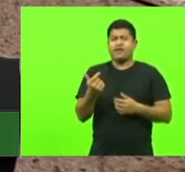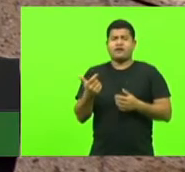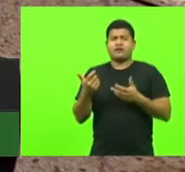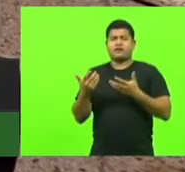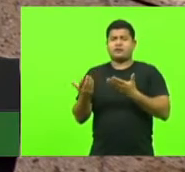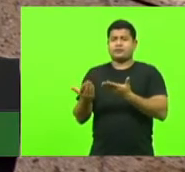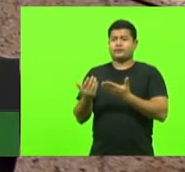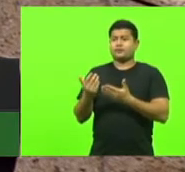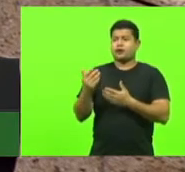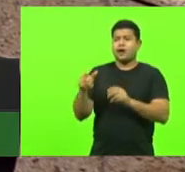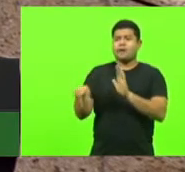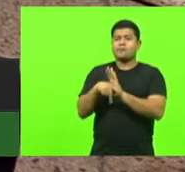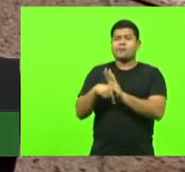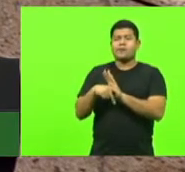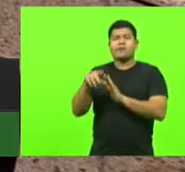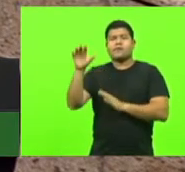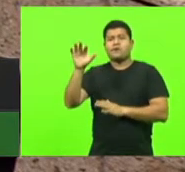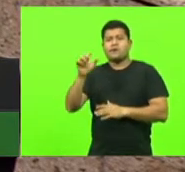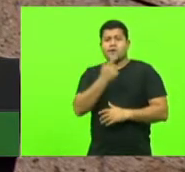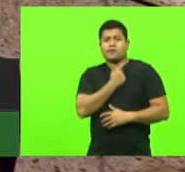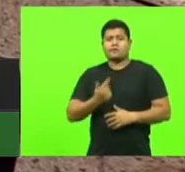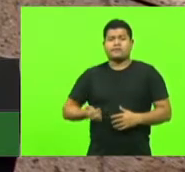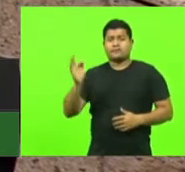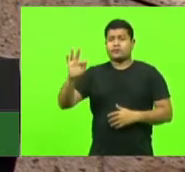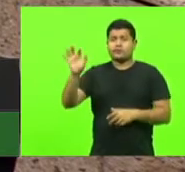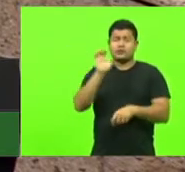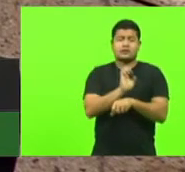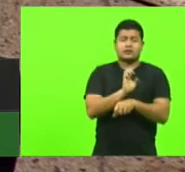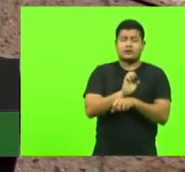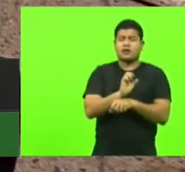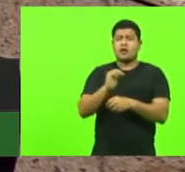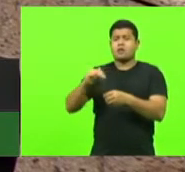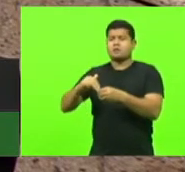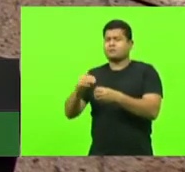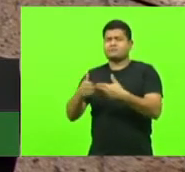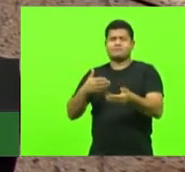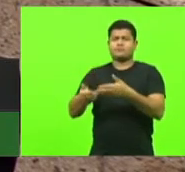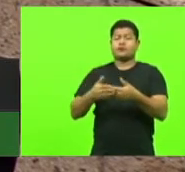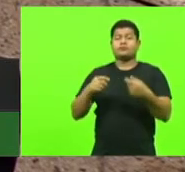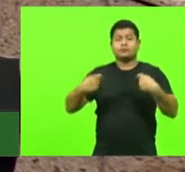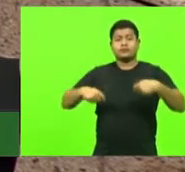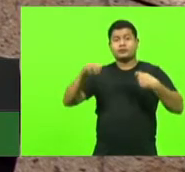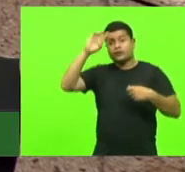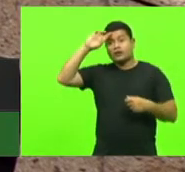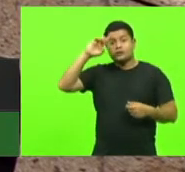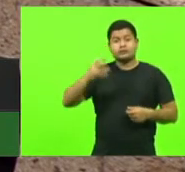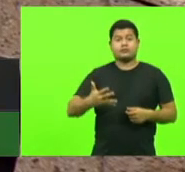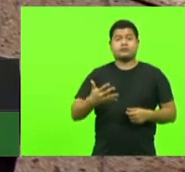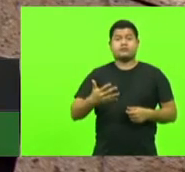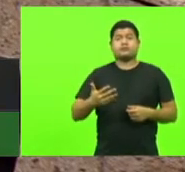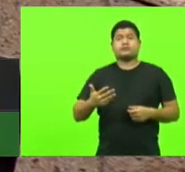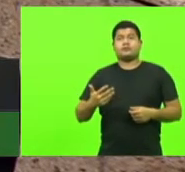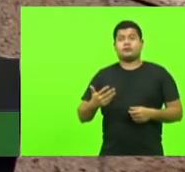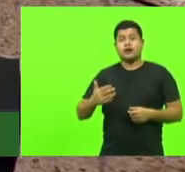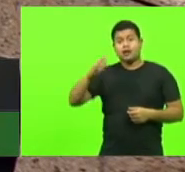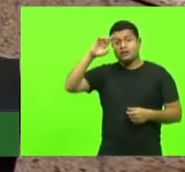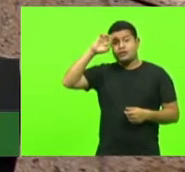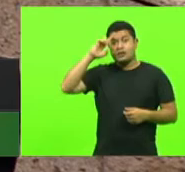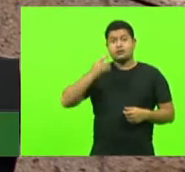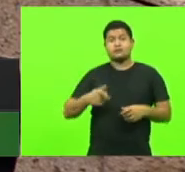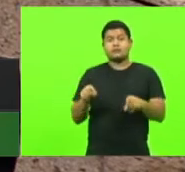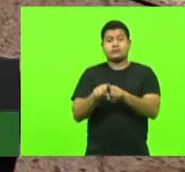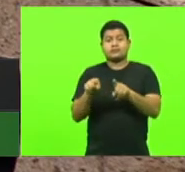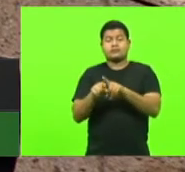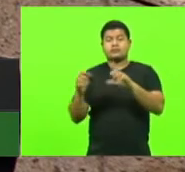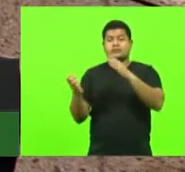federal, estadual, municipal. O que importa é resolver o problema da população e resolver o problema das empresas,